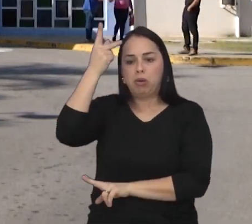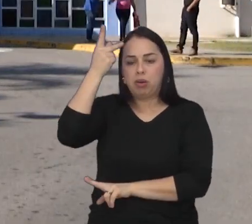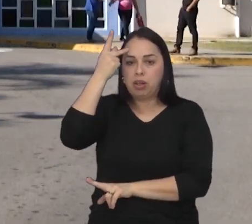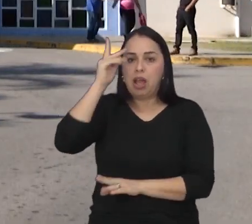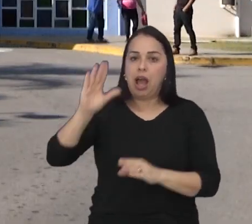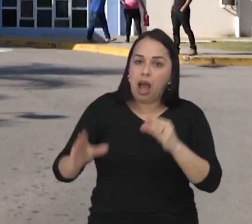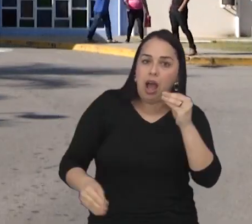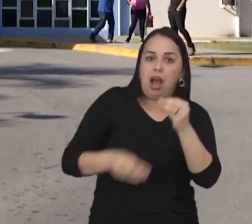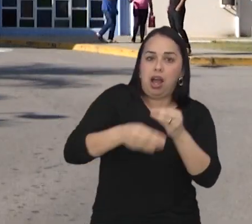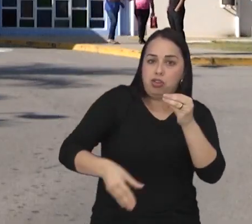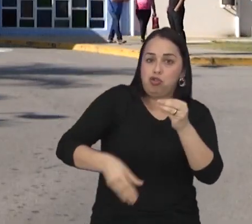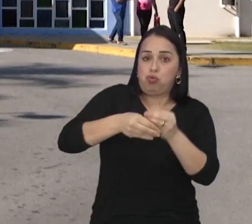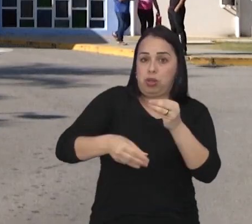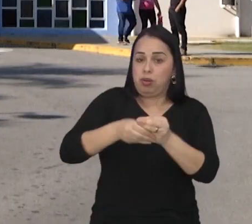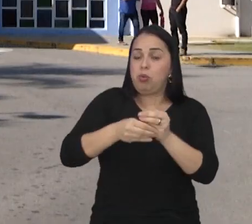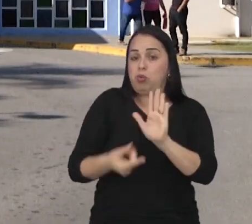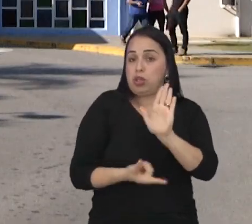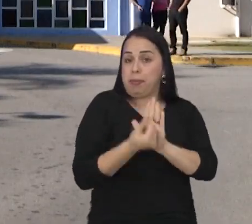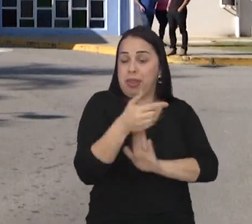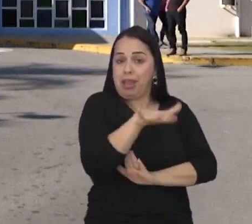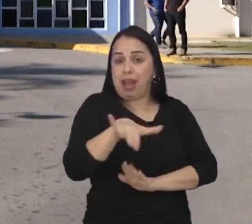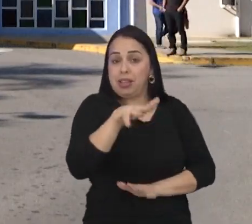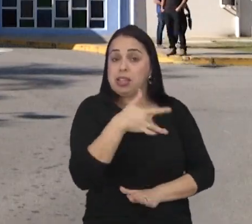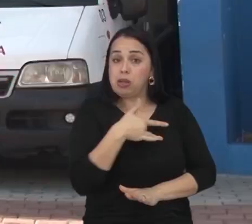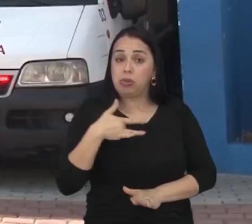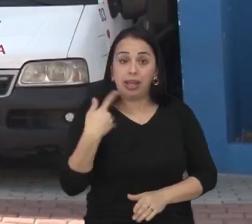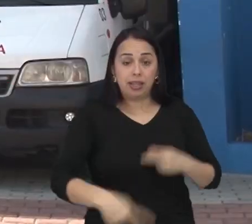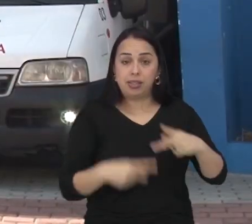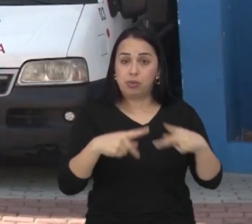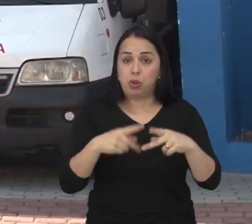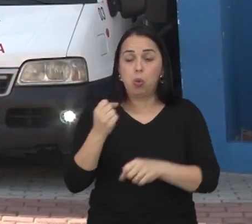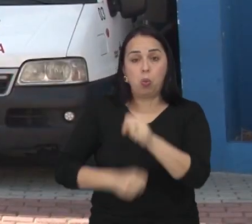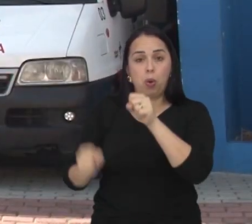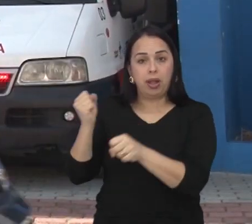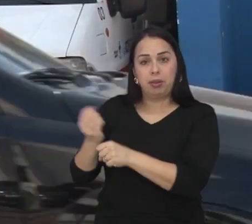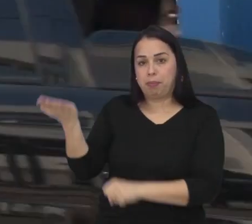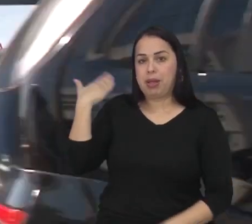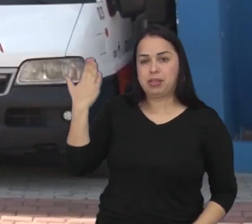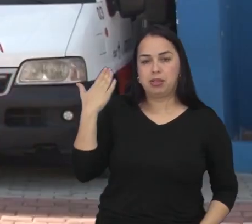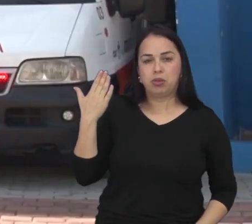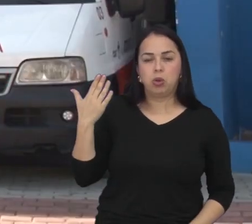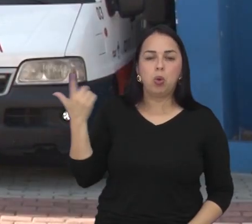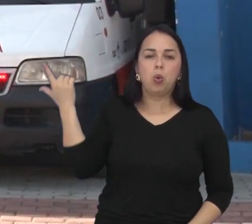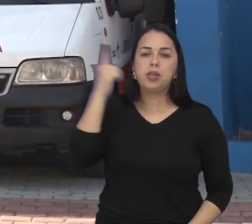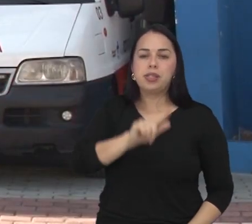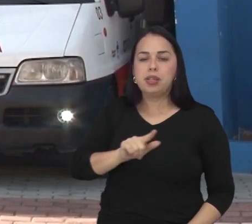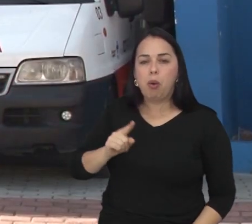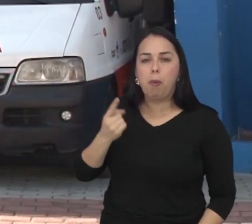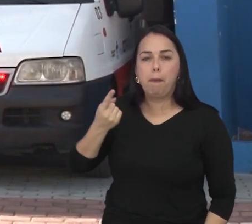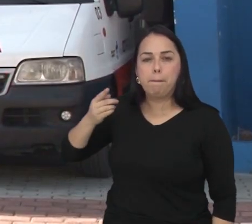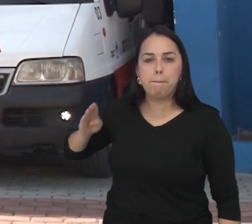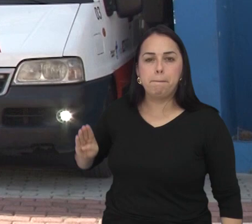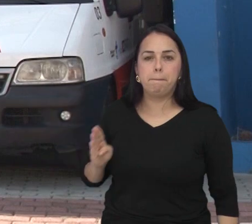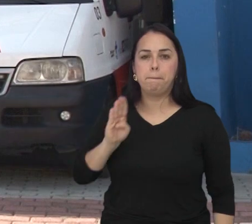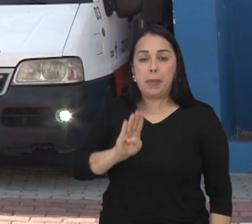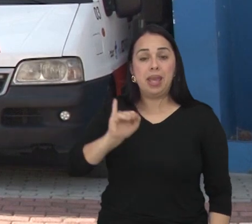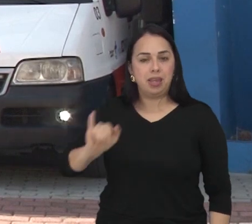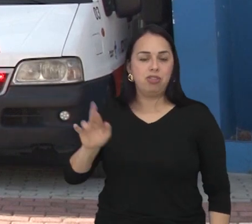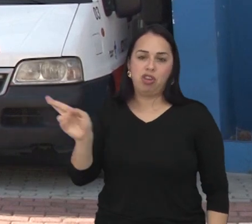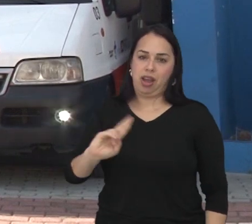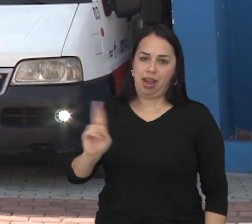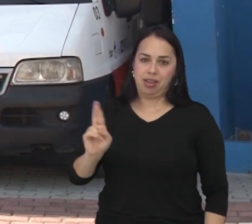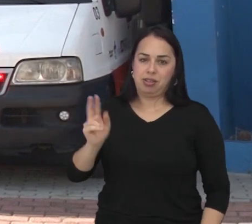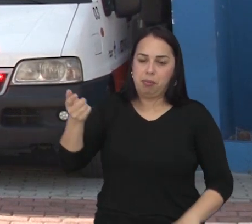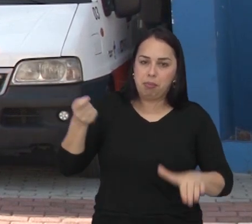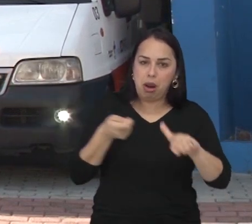repasses que compõem o orçamento da Saúde em S José só no ano passado São José arrecadou cerca de R bilhão de